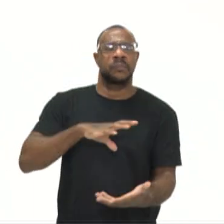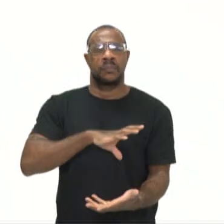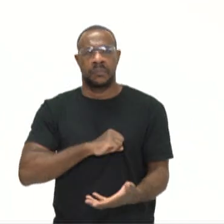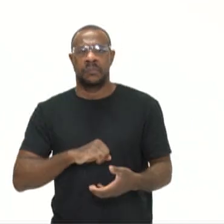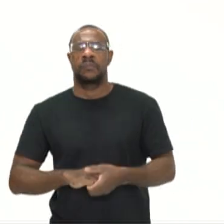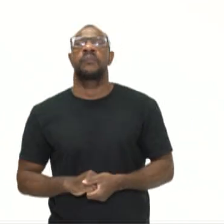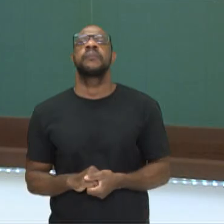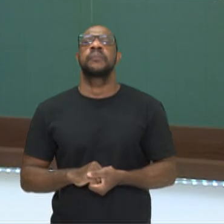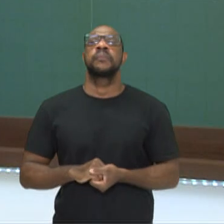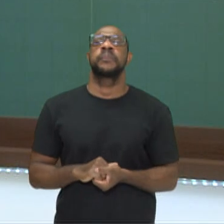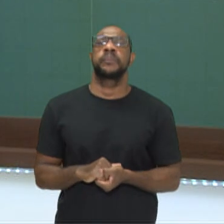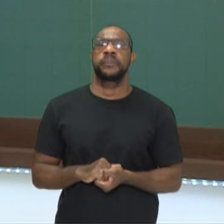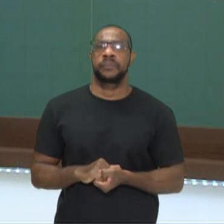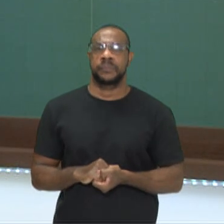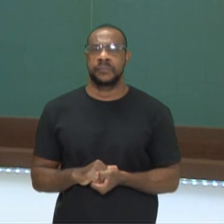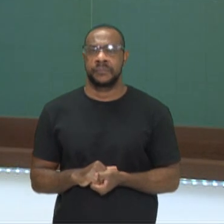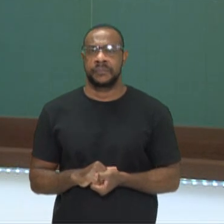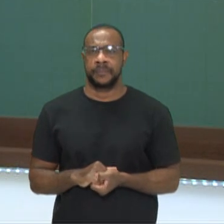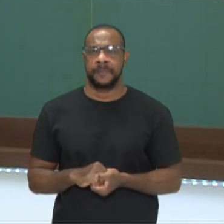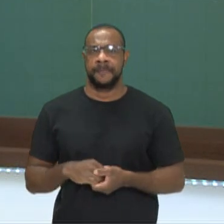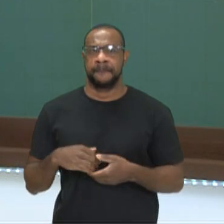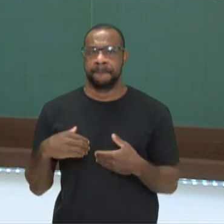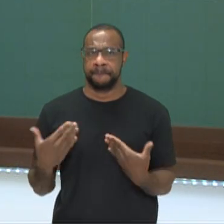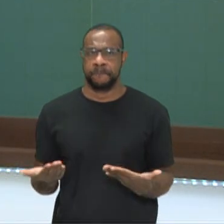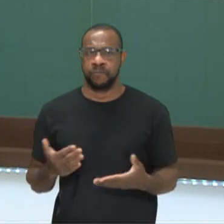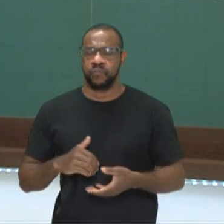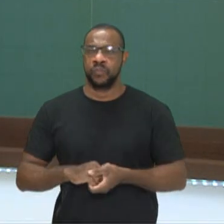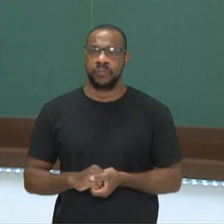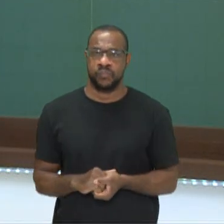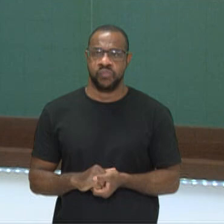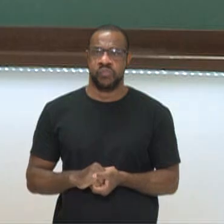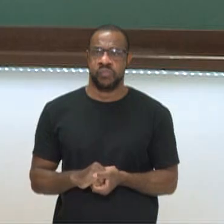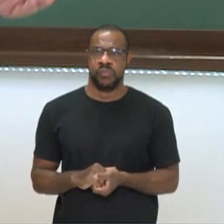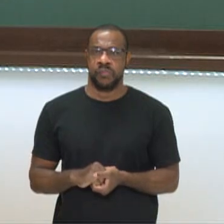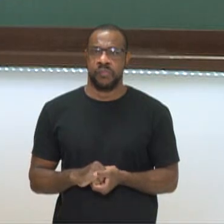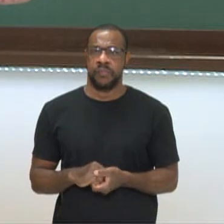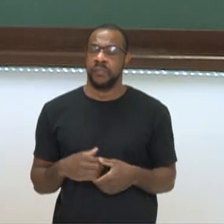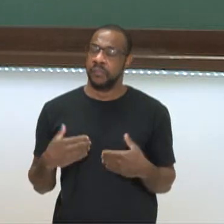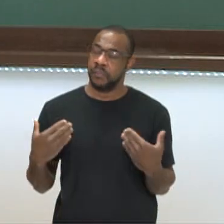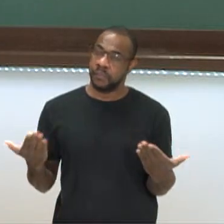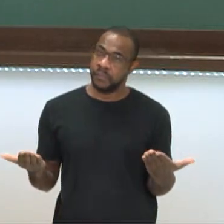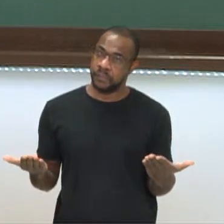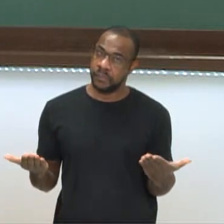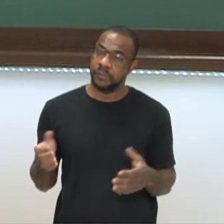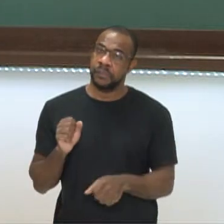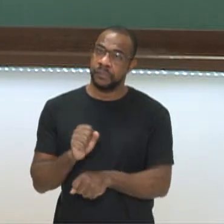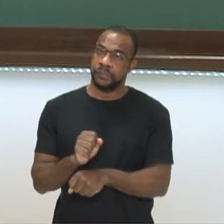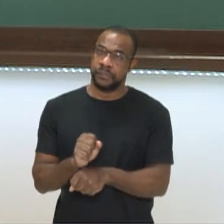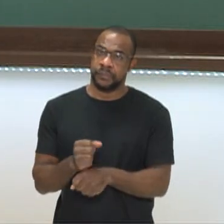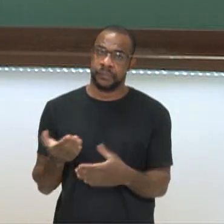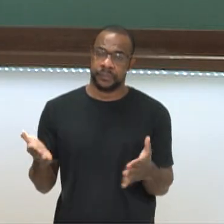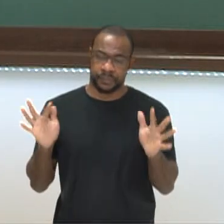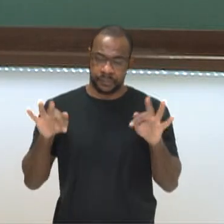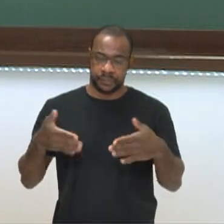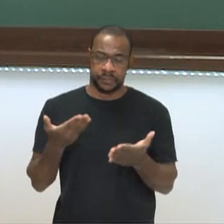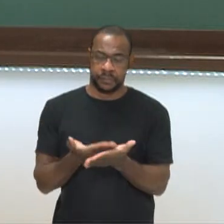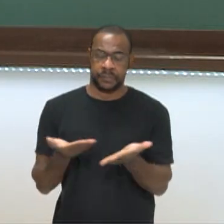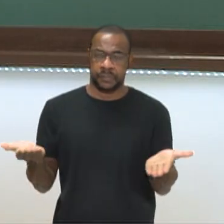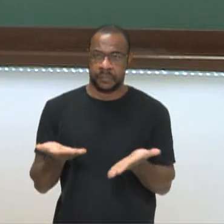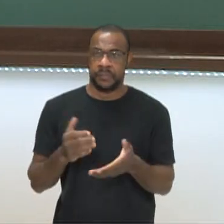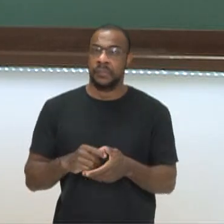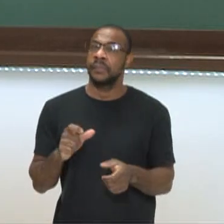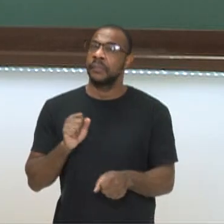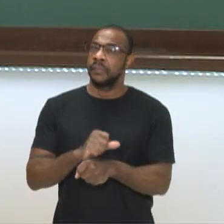para a construção da paz mundial. Bem, eu me despeço de vocês, esperando que vocês tenham